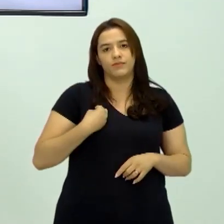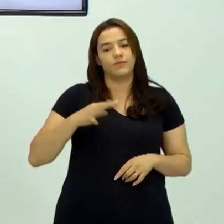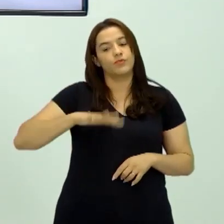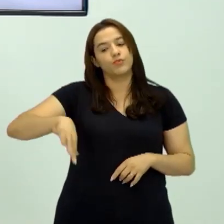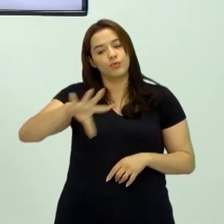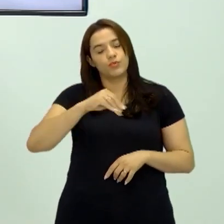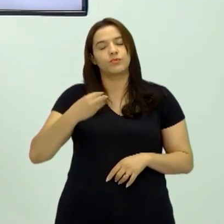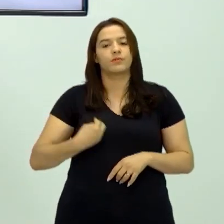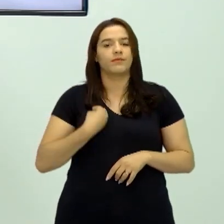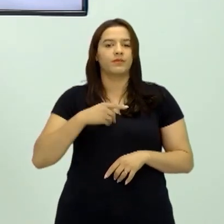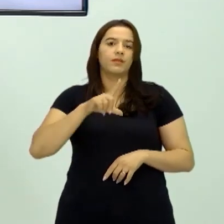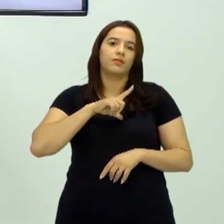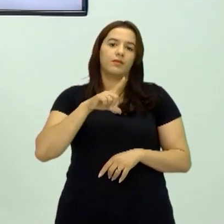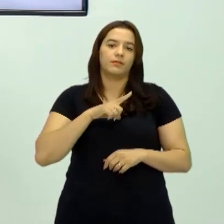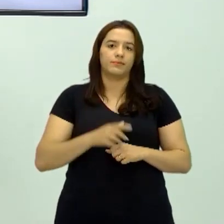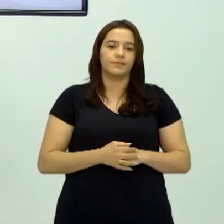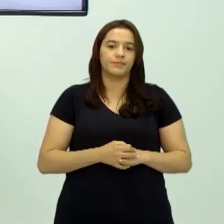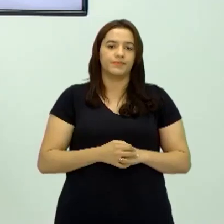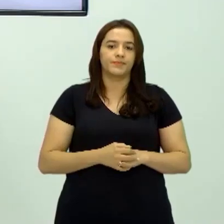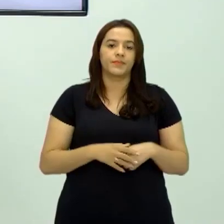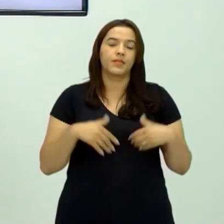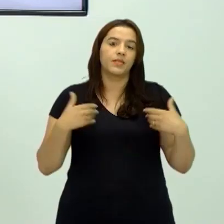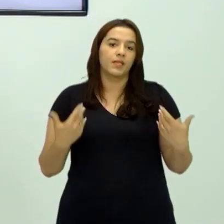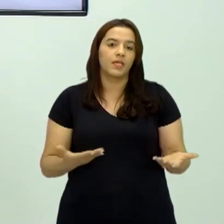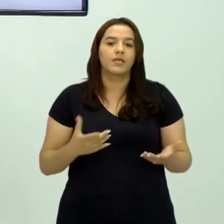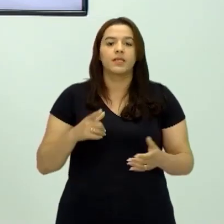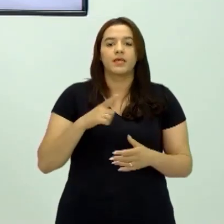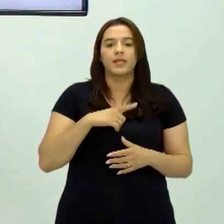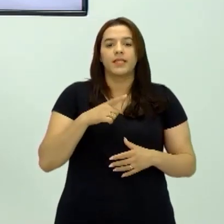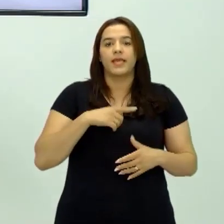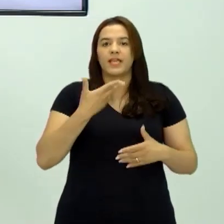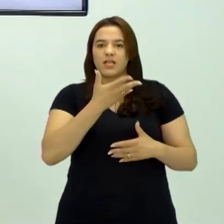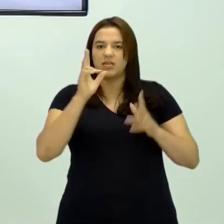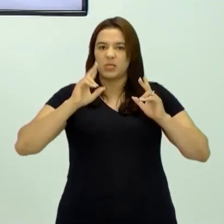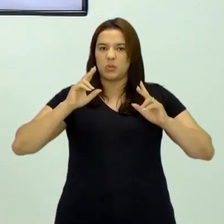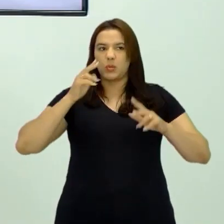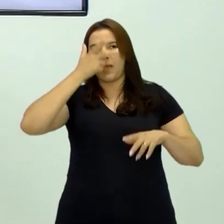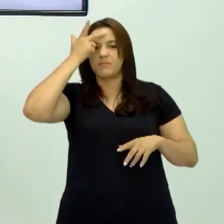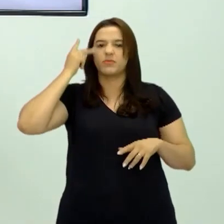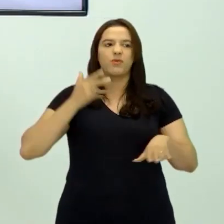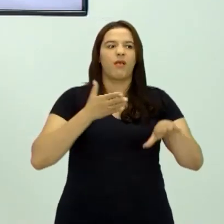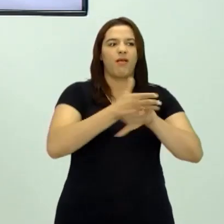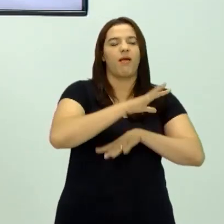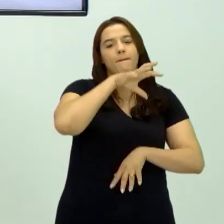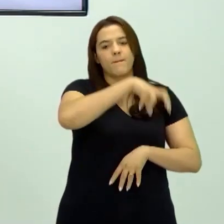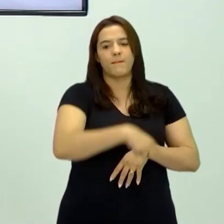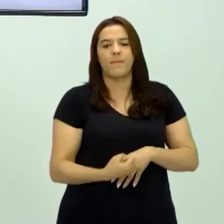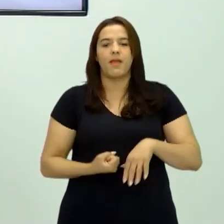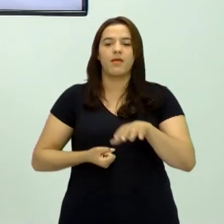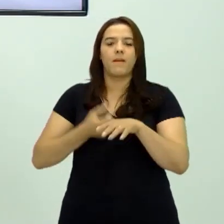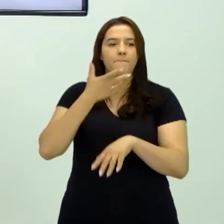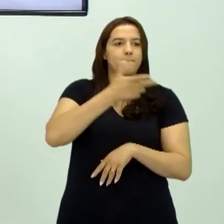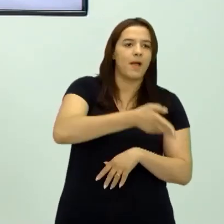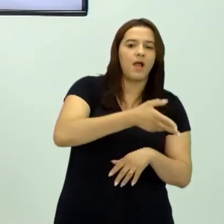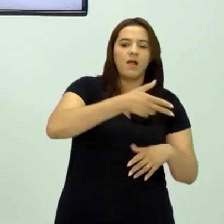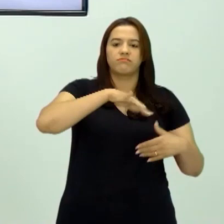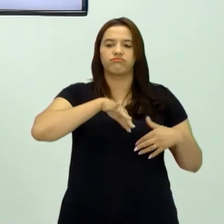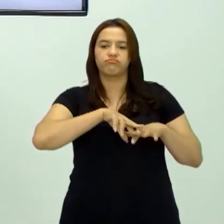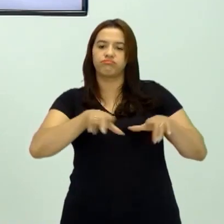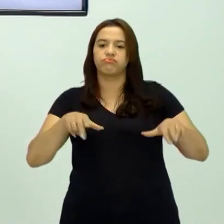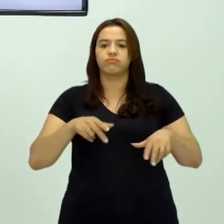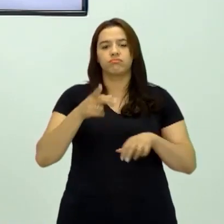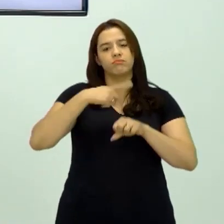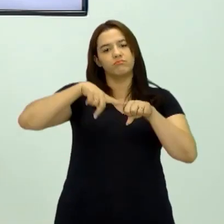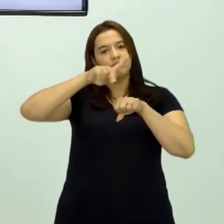vivem nela, né? Então, não aquela extração, né, desumana que acontecia aí, ainda em certas partes, não só do Brasil, mas do